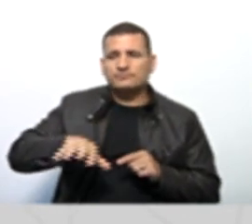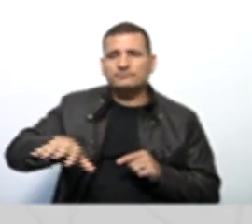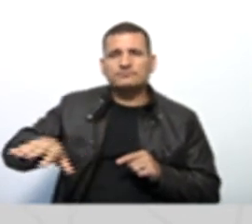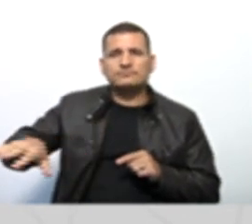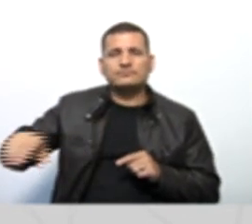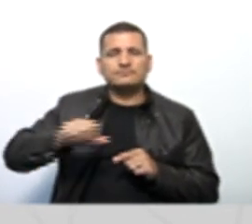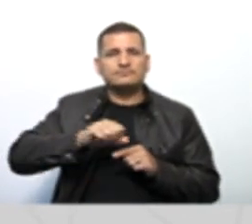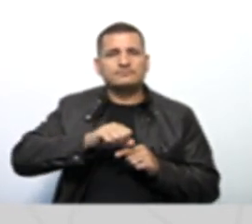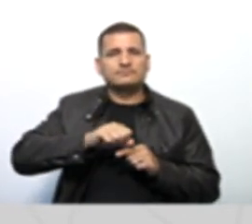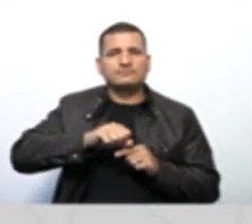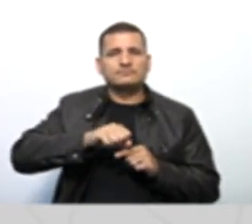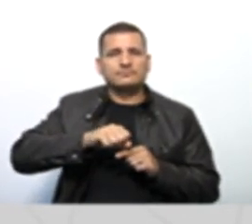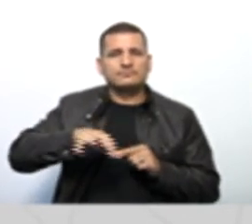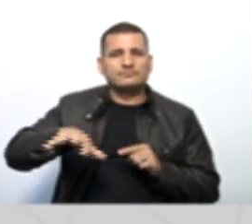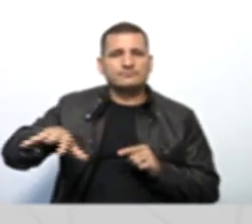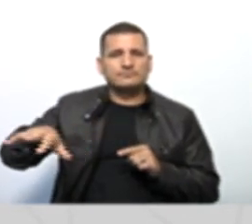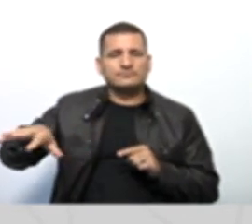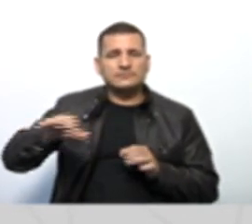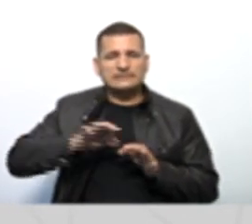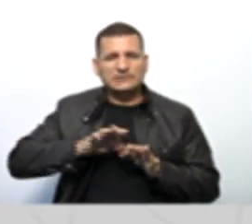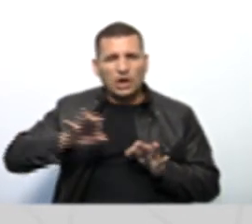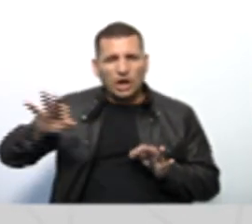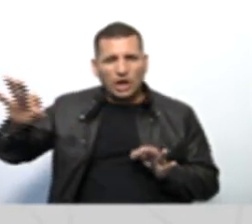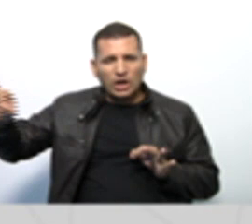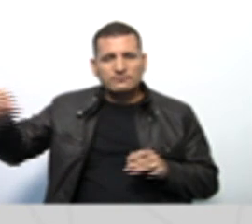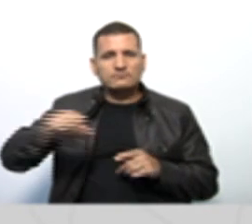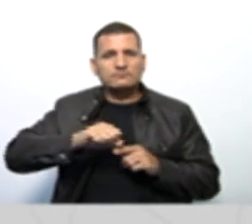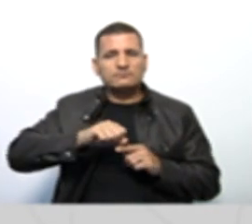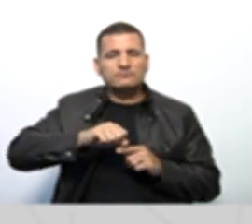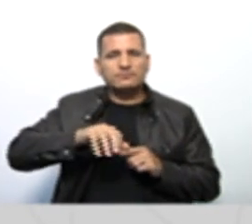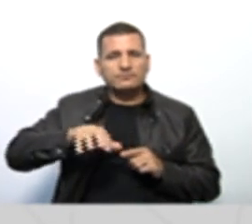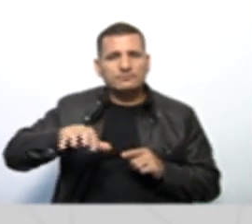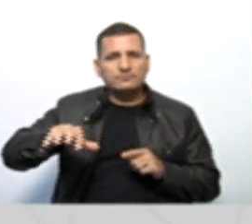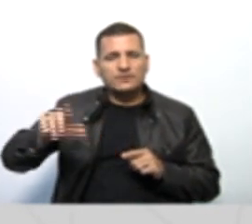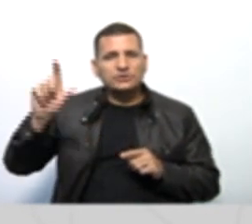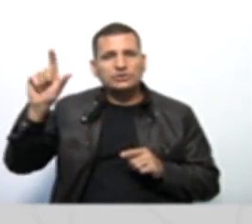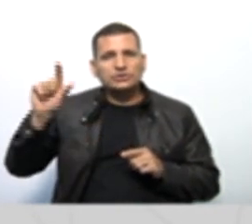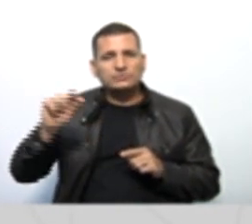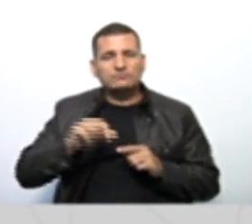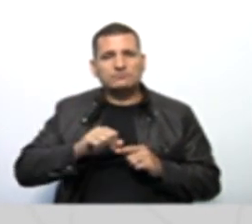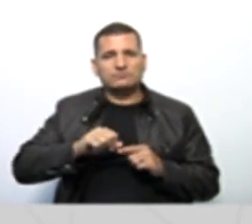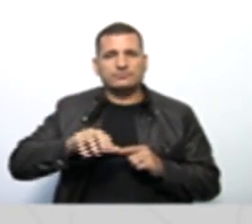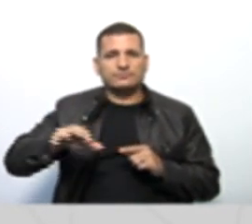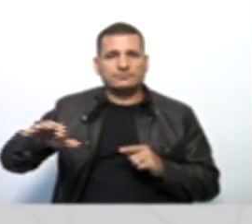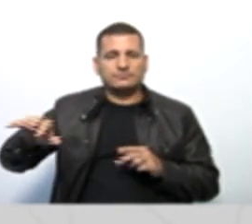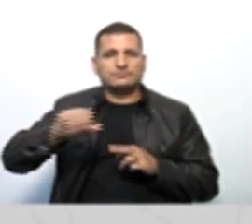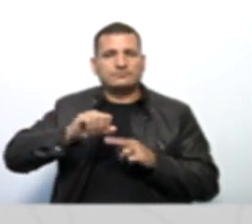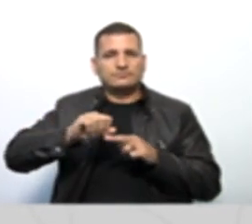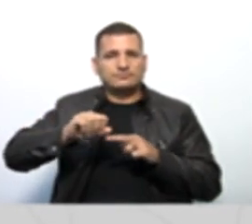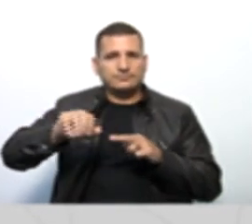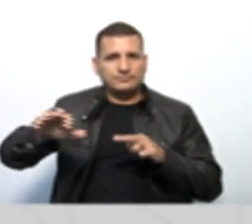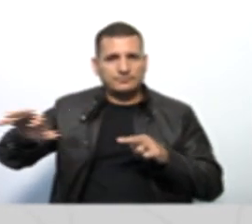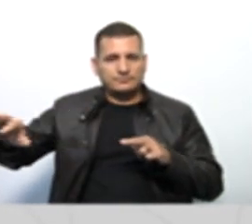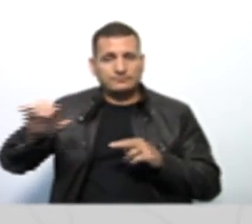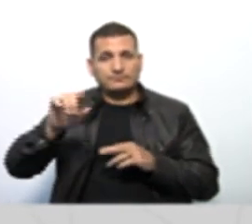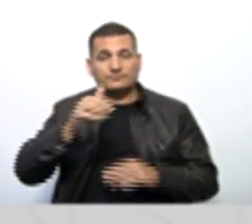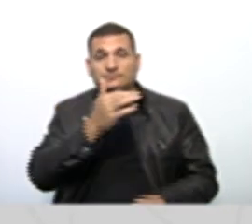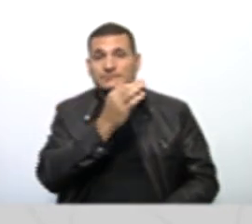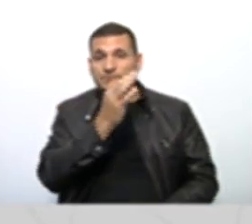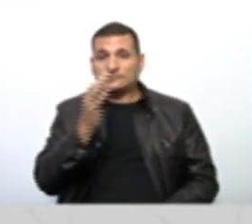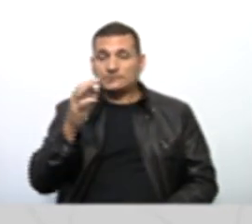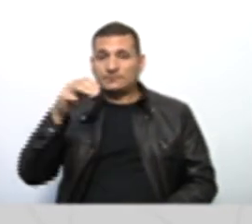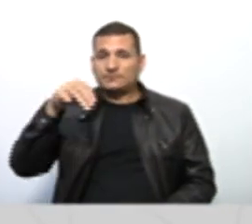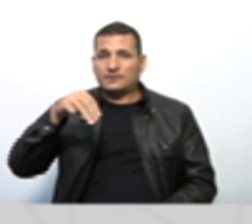então a intensidade dele a potência dele diminui eu sou é bom lembrar que a 100 metros isso em um ambiente